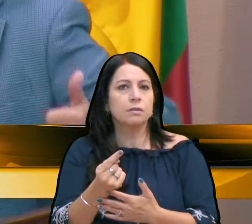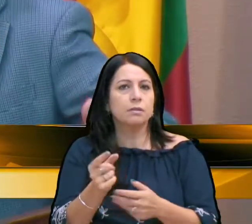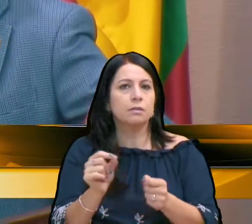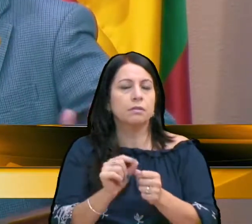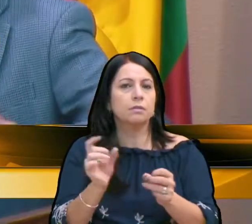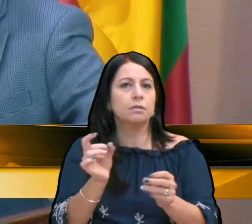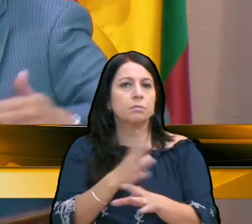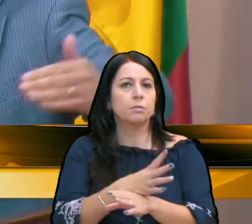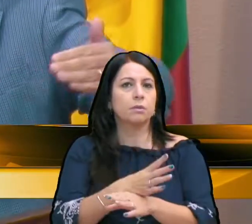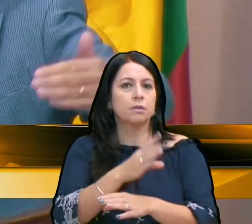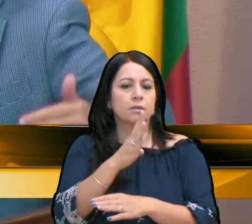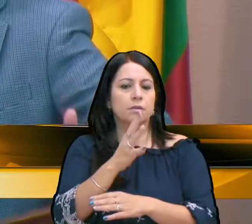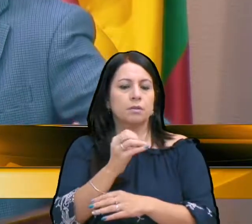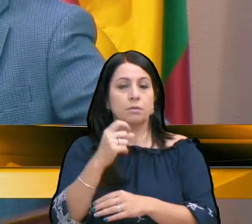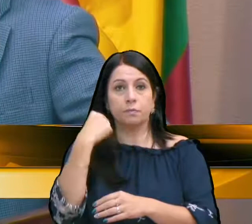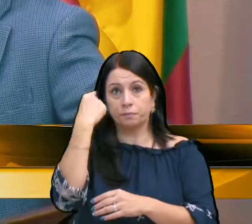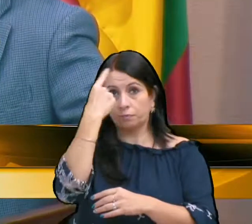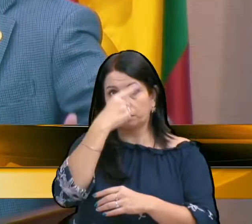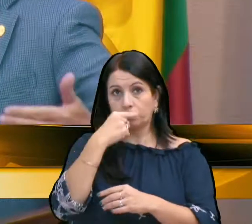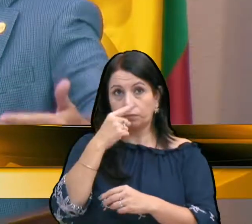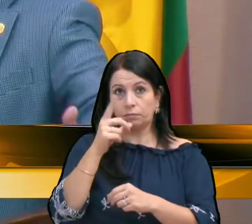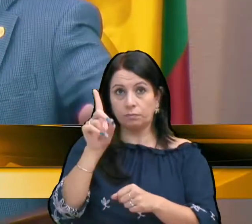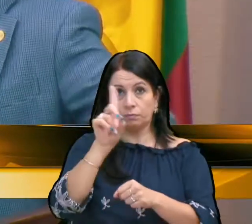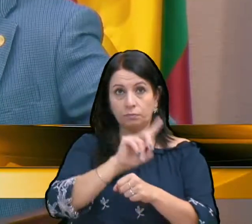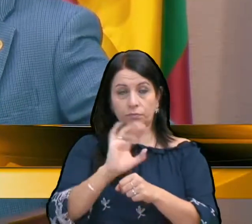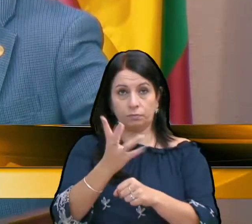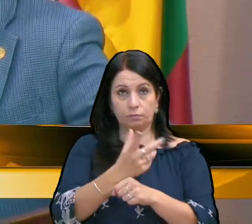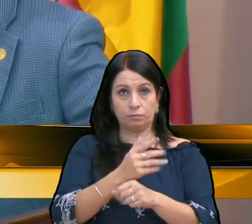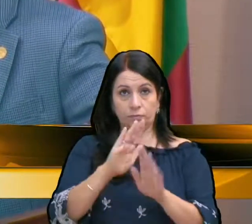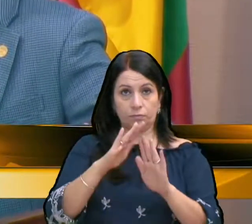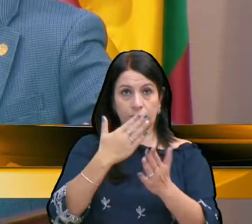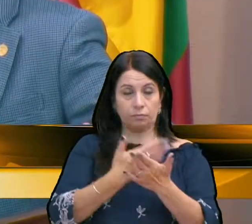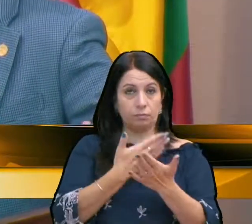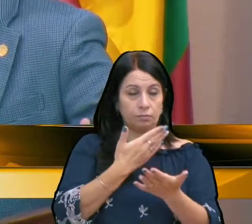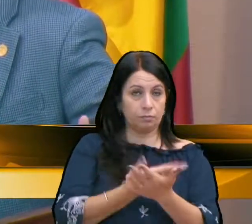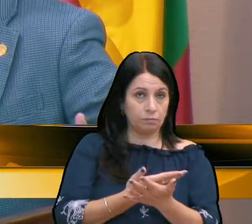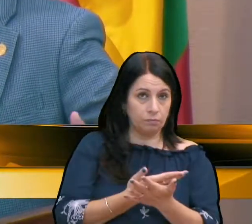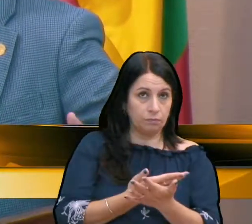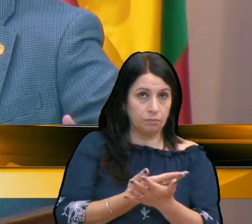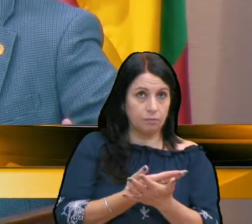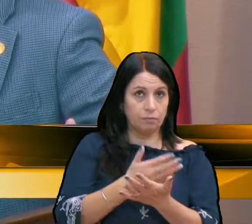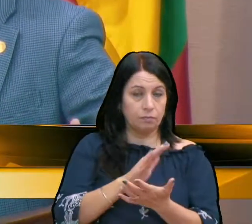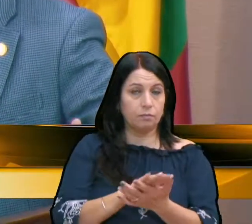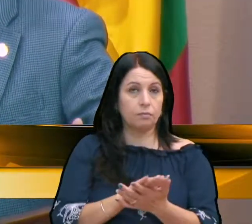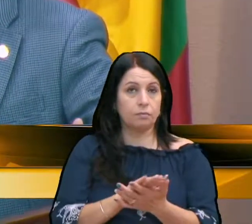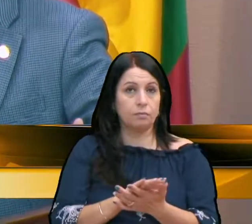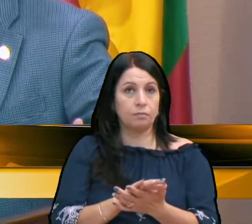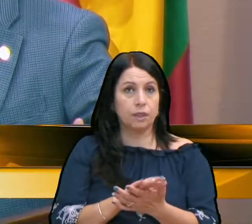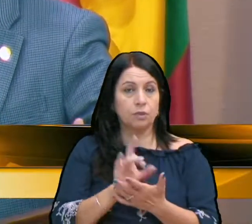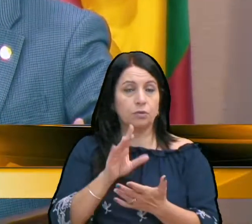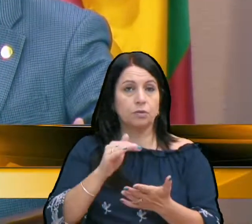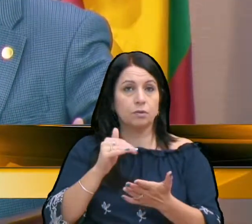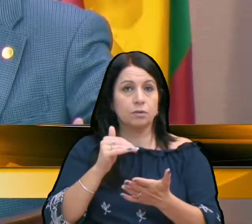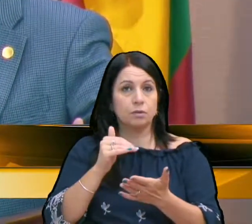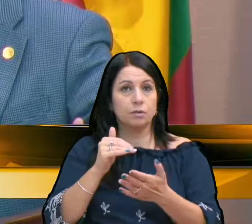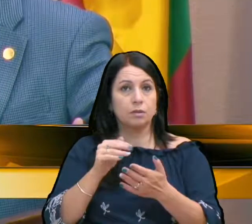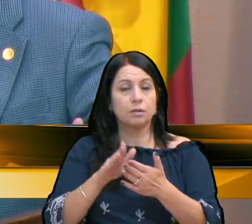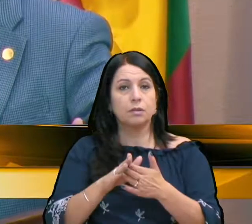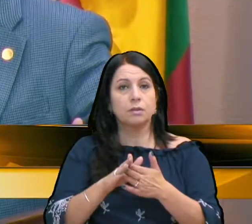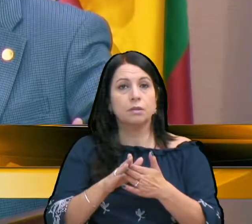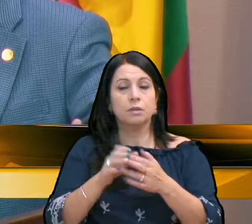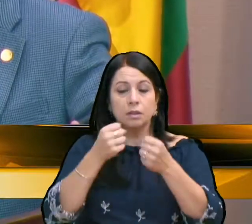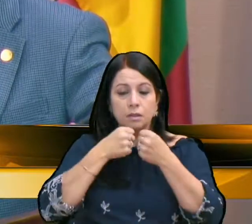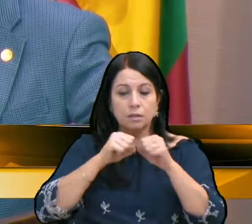então 40 horas e fica o dia todo na escola, que ela não saia da escola. Só que a Secretaria Municipal